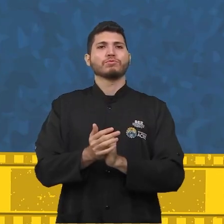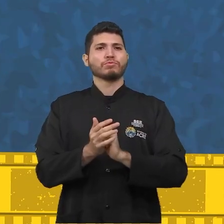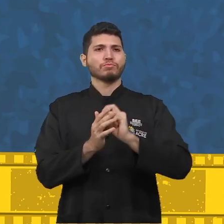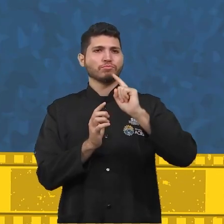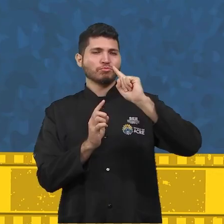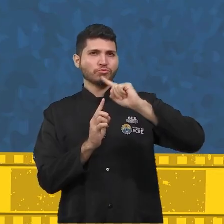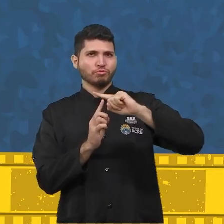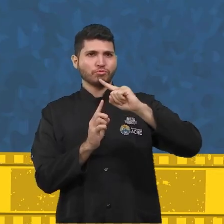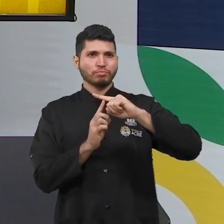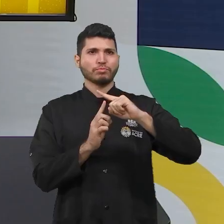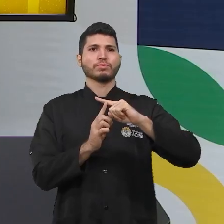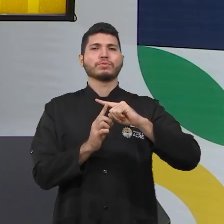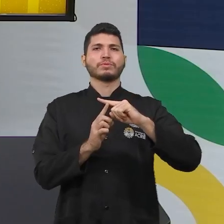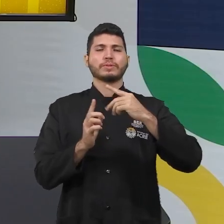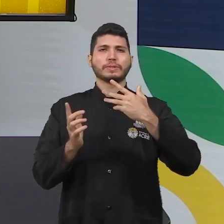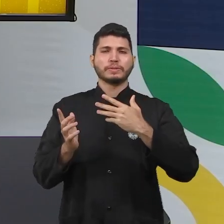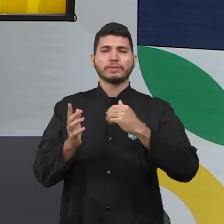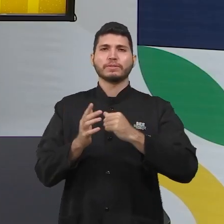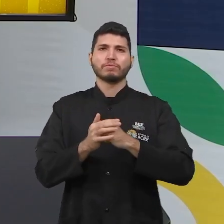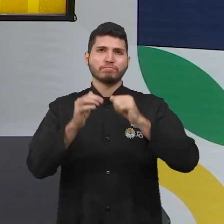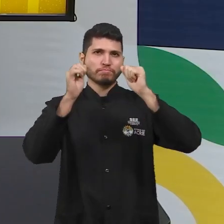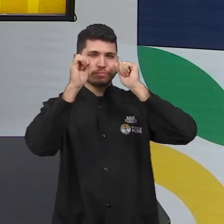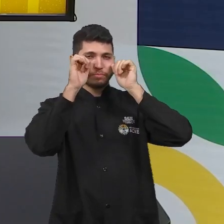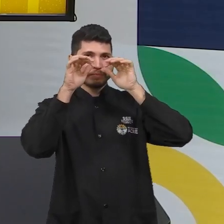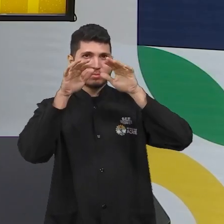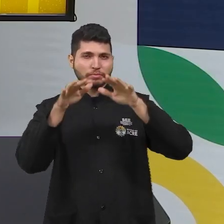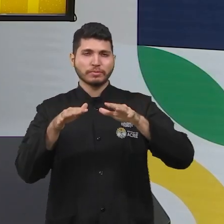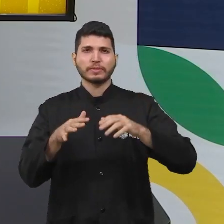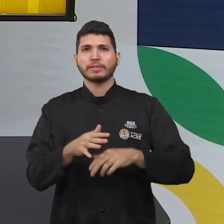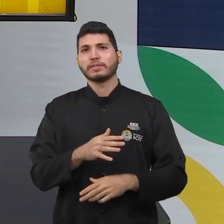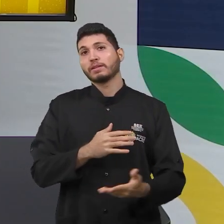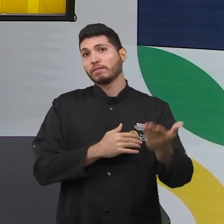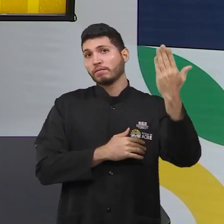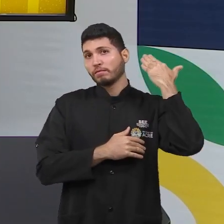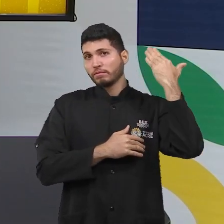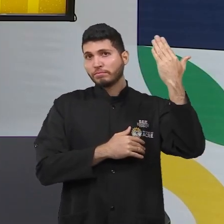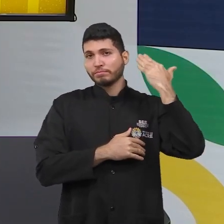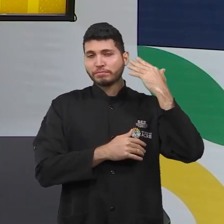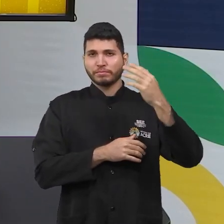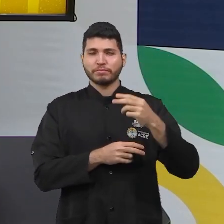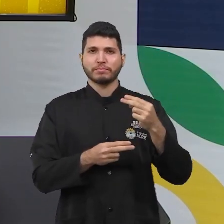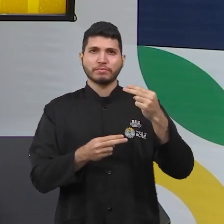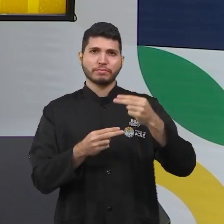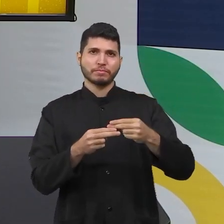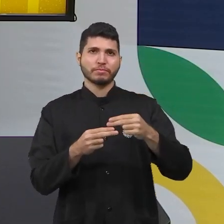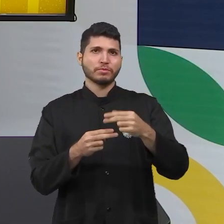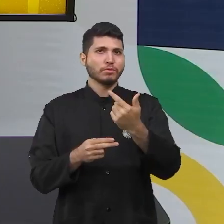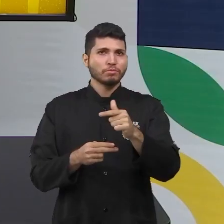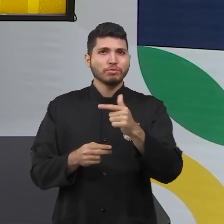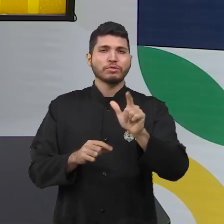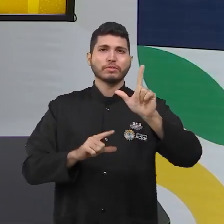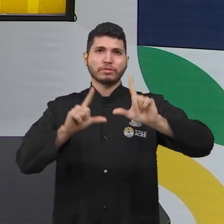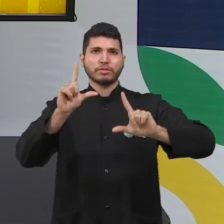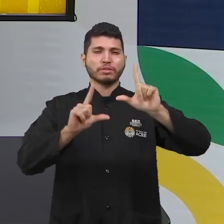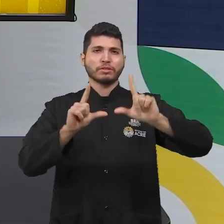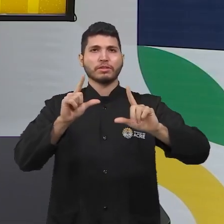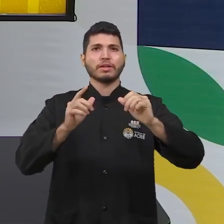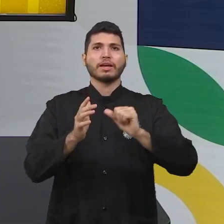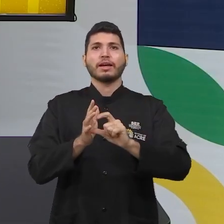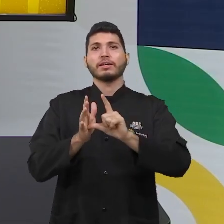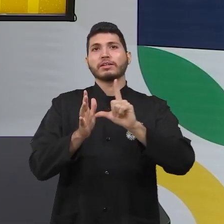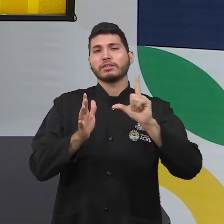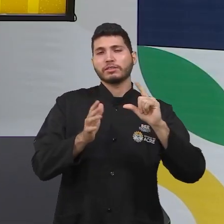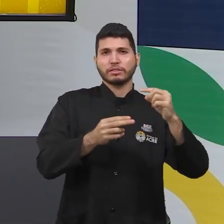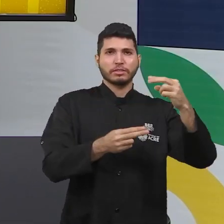vai relembrar aí as radionovelas, que antigamente, quando não se existia televisão, existiam as